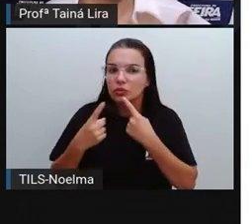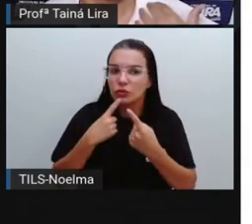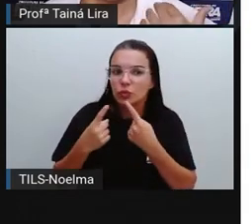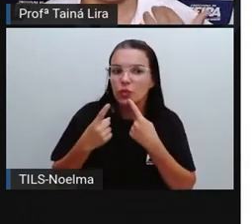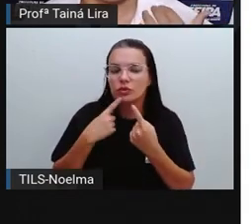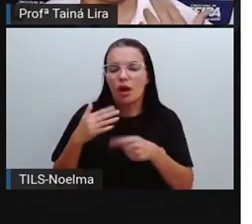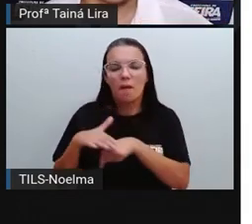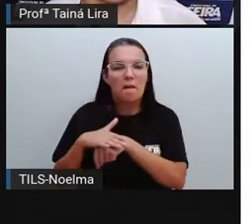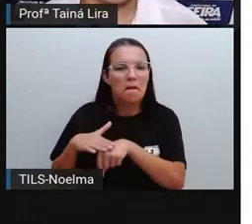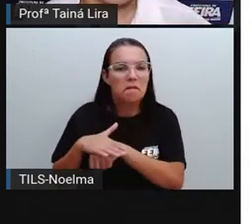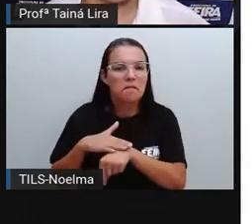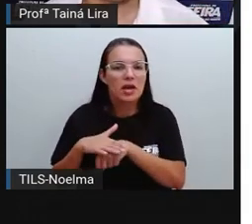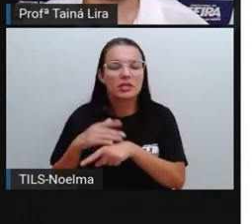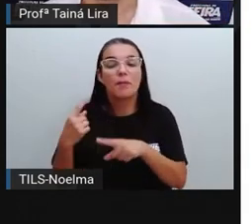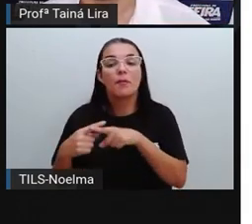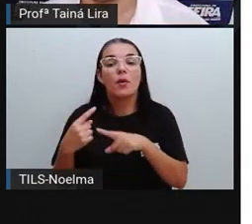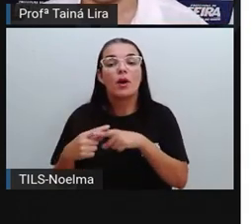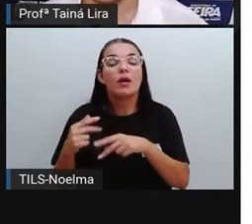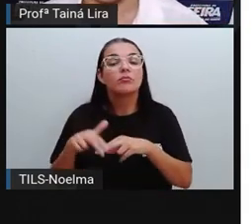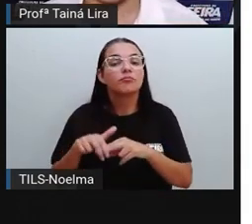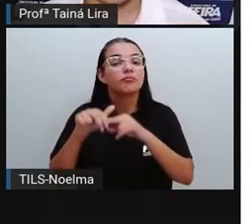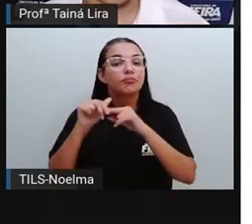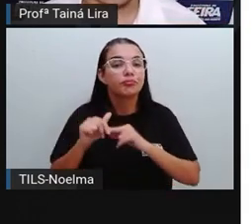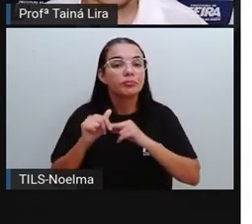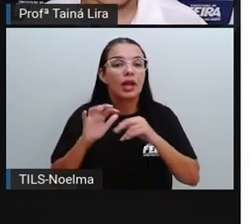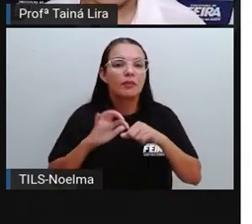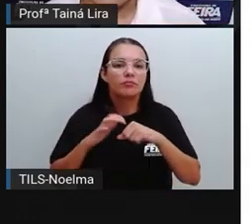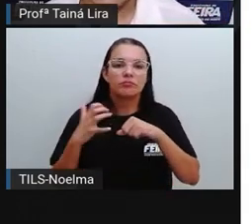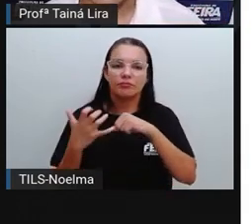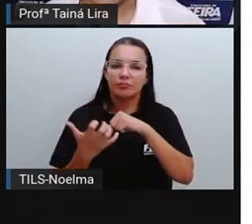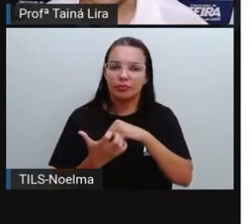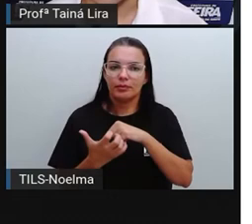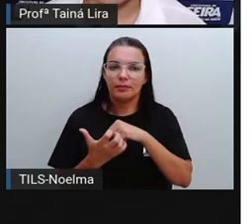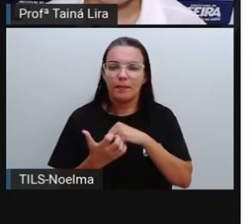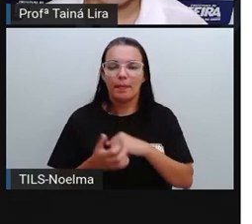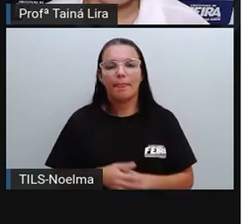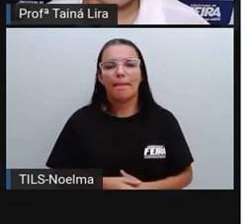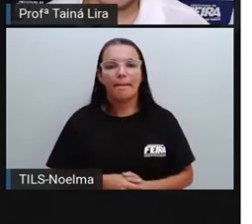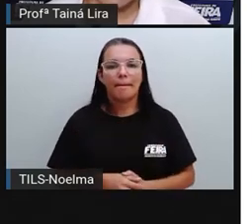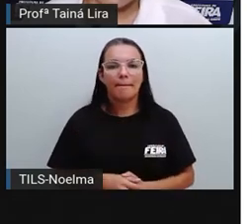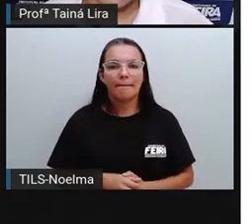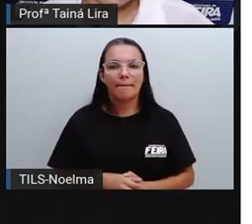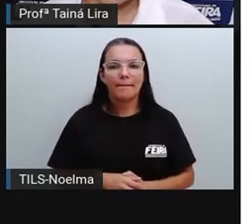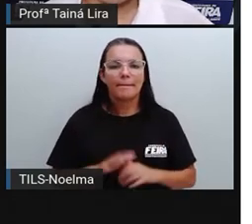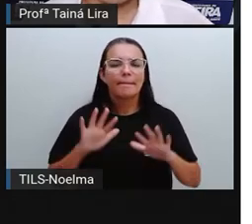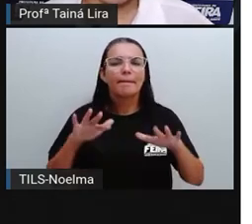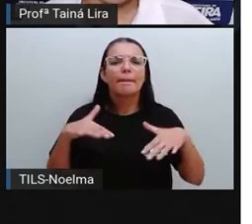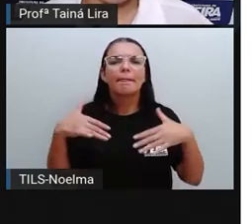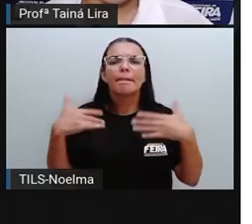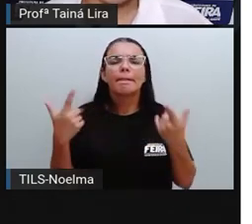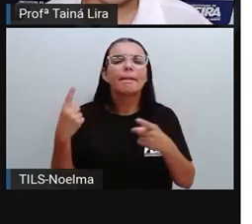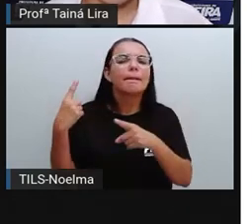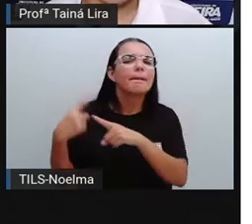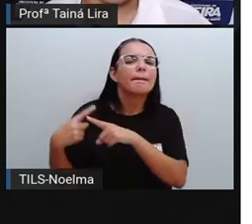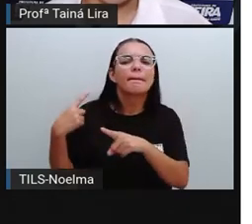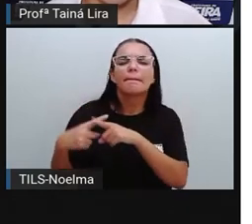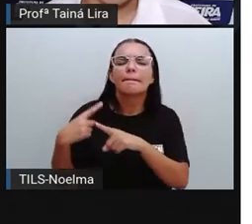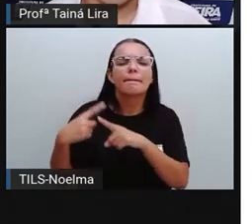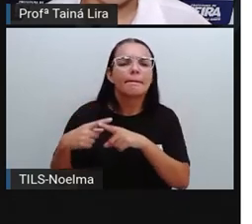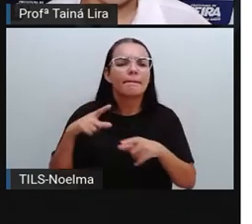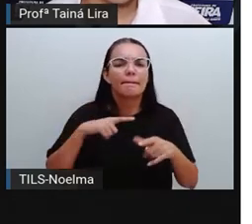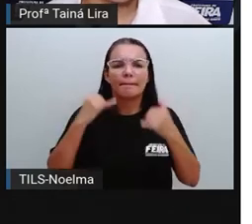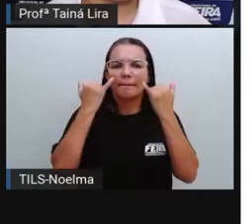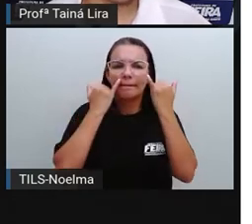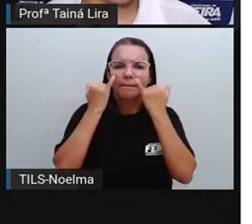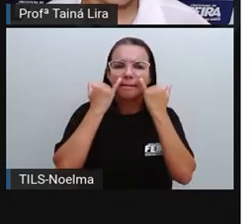da pandemia do coronavírus, tá? E qual é o motivo dessa